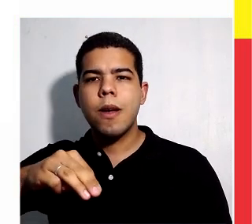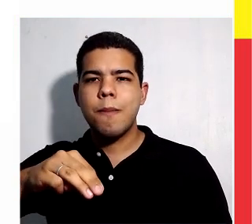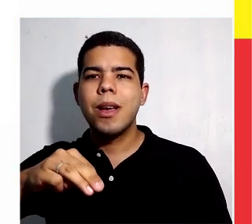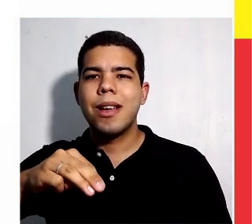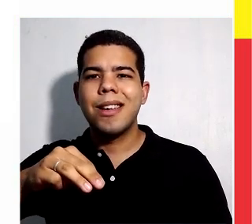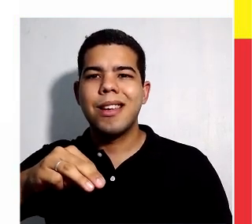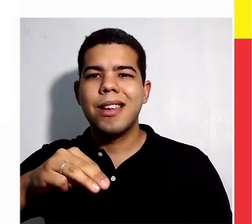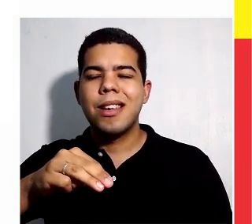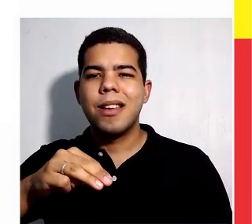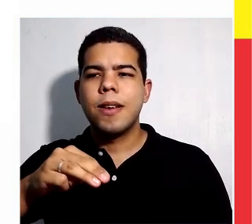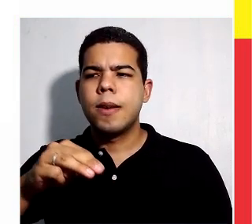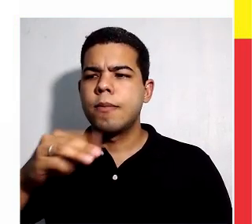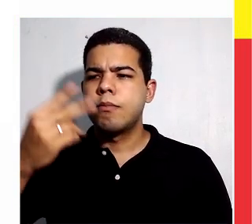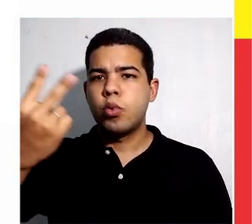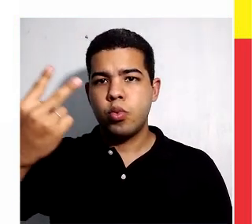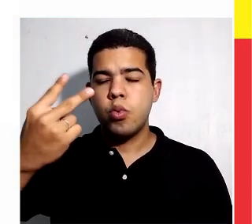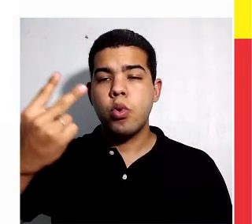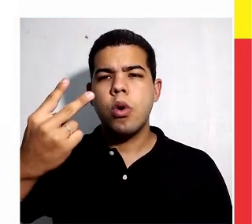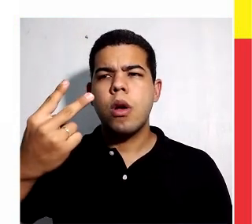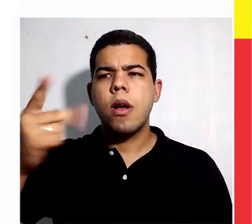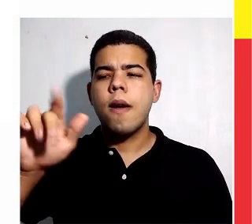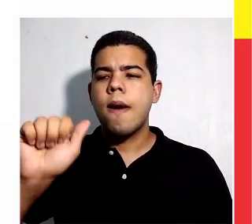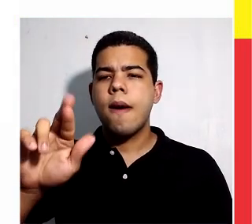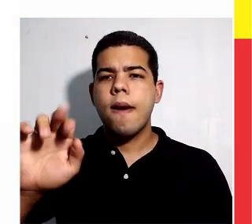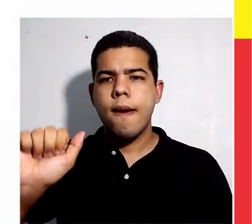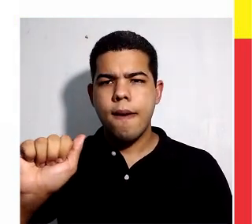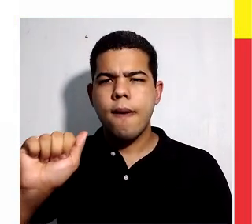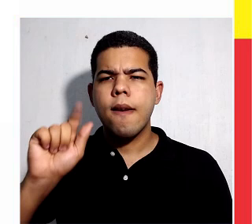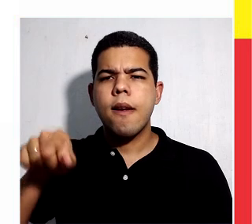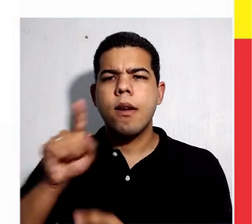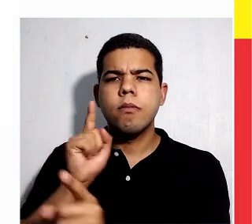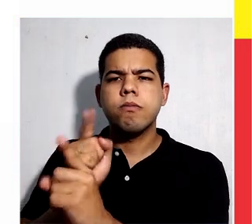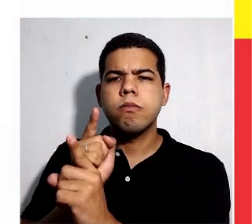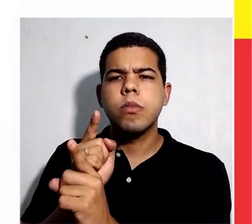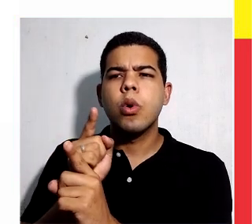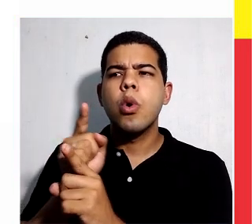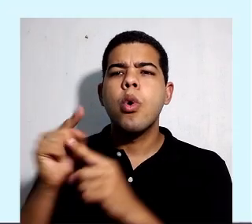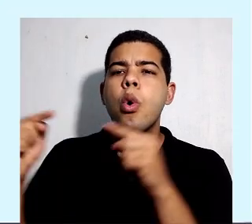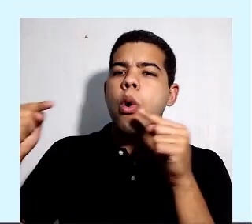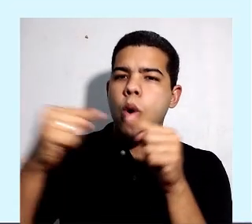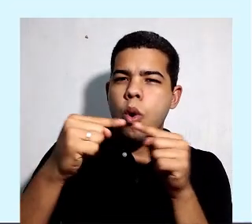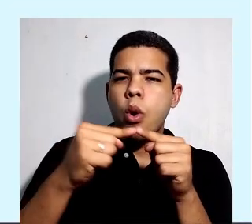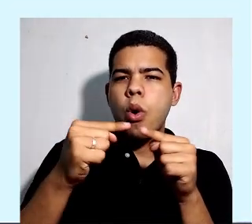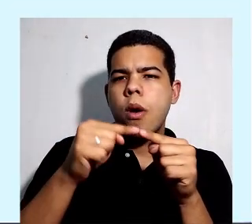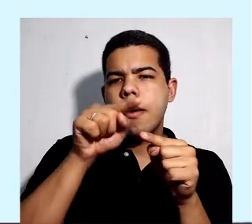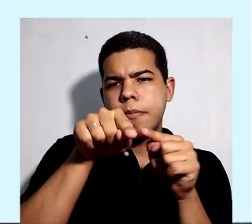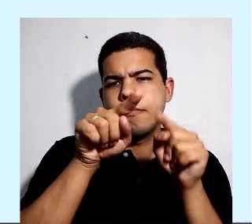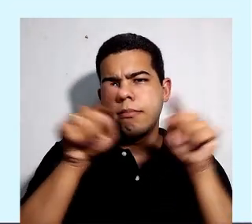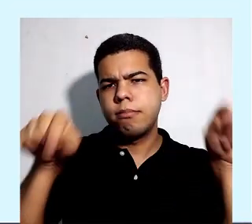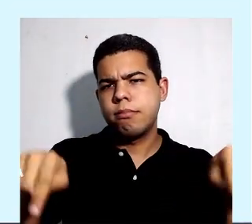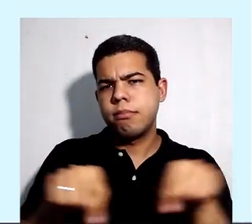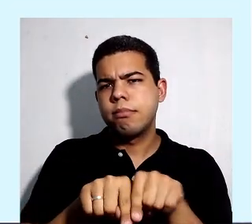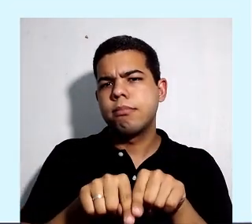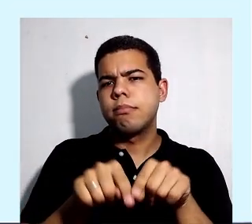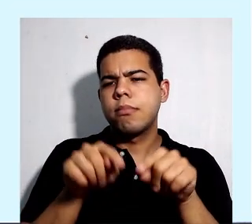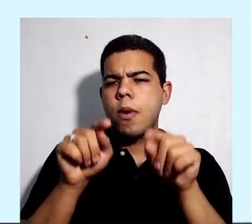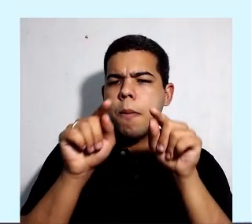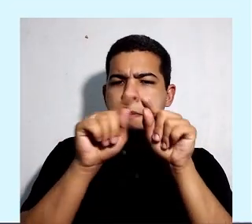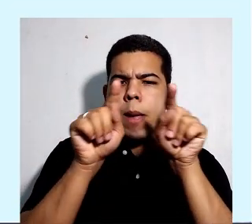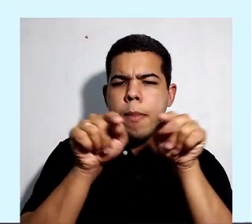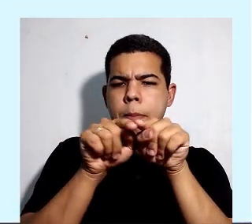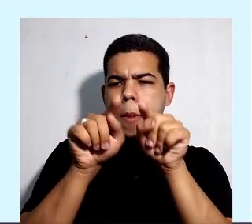centímetro quadrado de área, então a área que você vai encontrar vai corresponder a essa quantidade